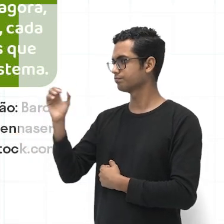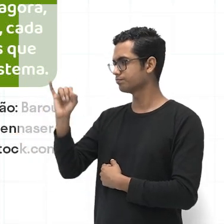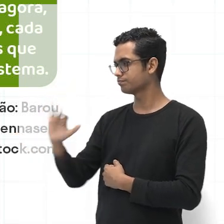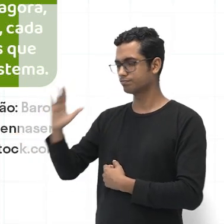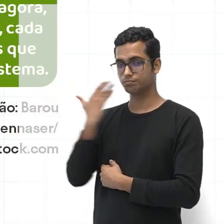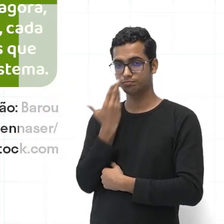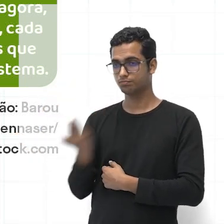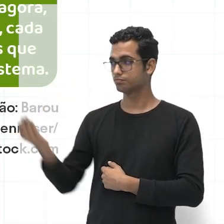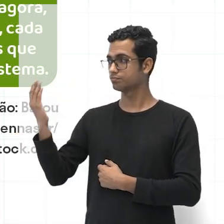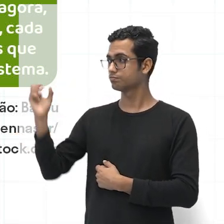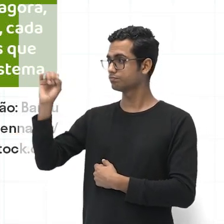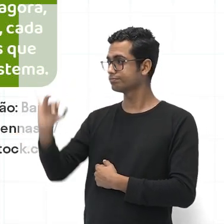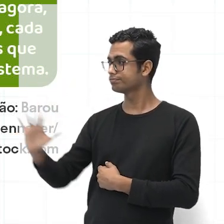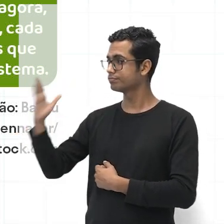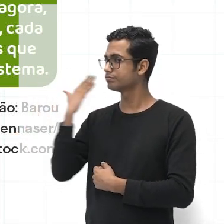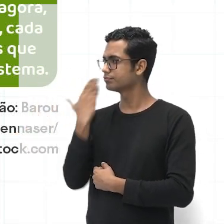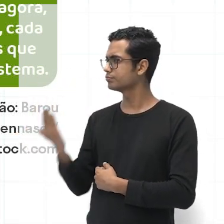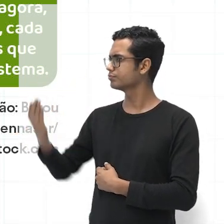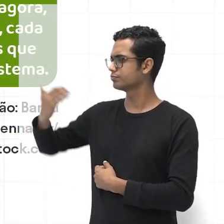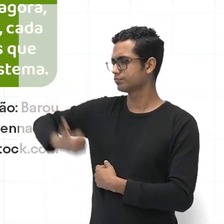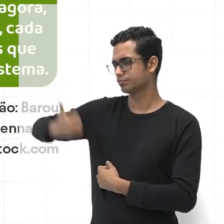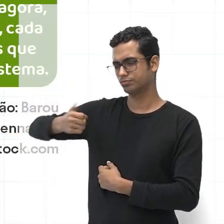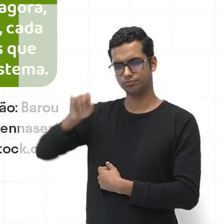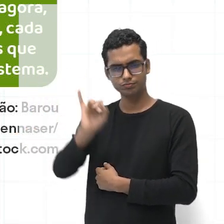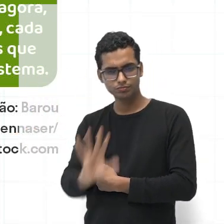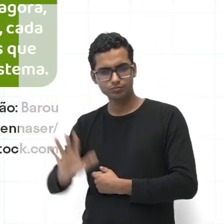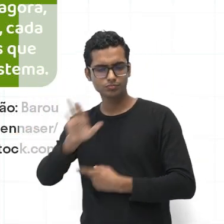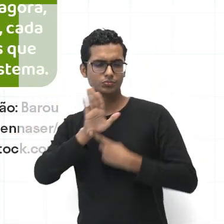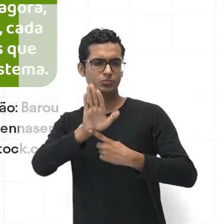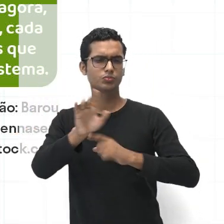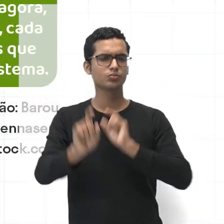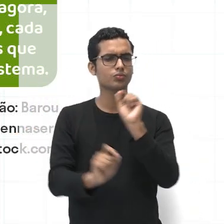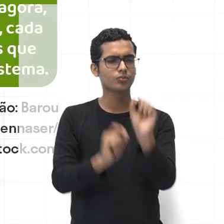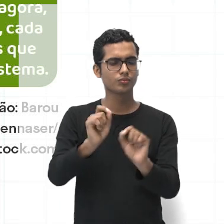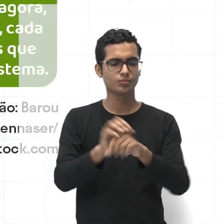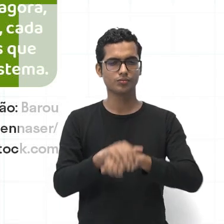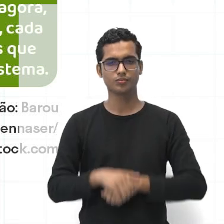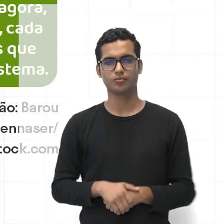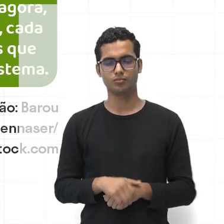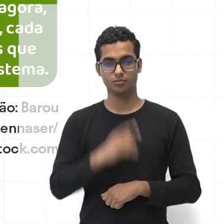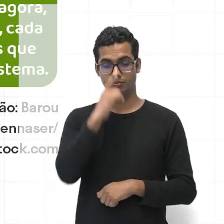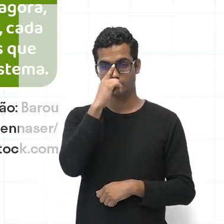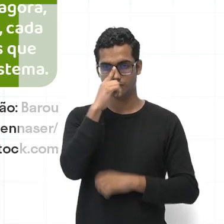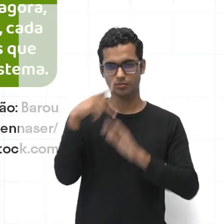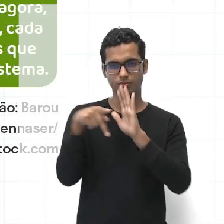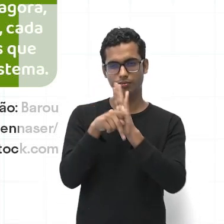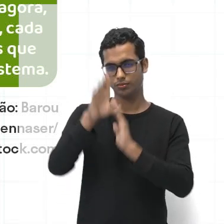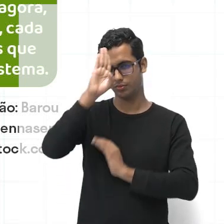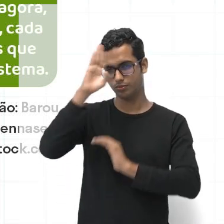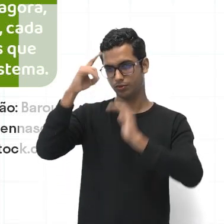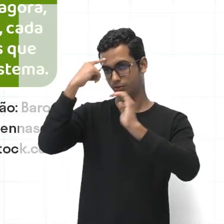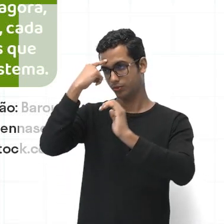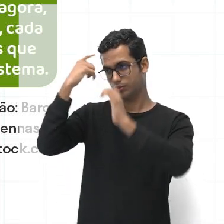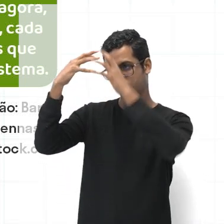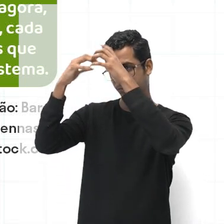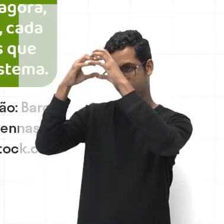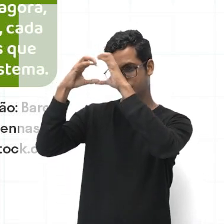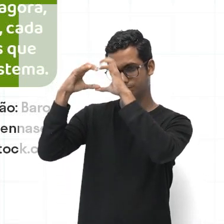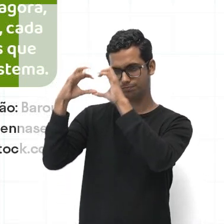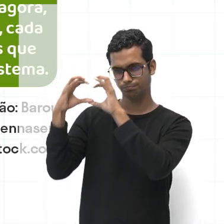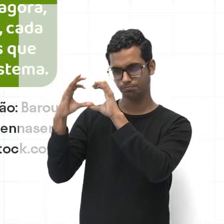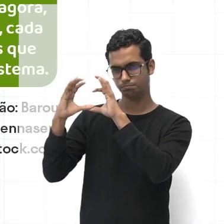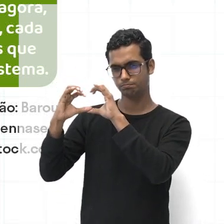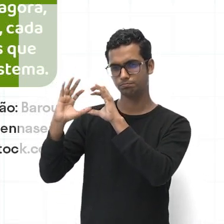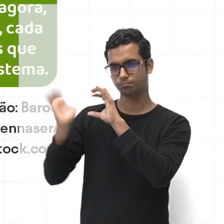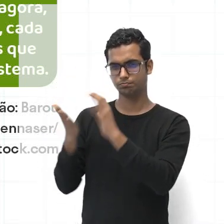Lembra que na nossa imagem primeira, né, estava no centro o nosso cérebro? Então, como já